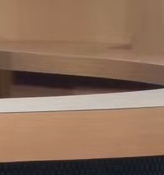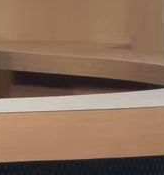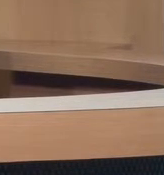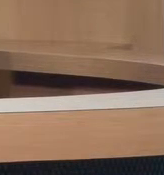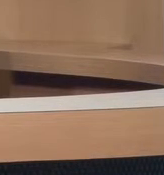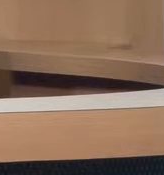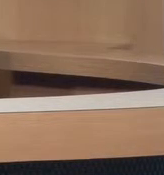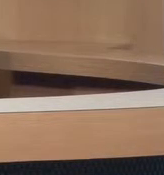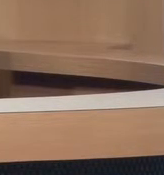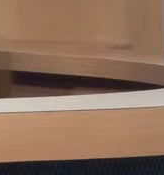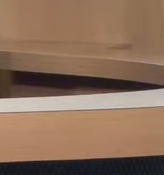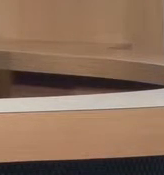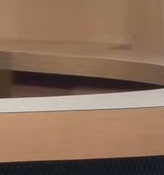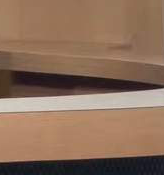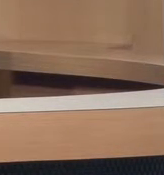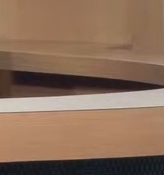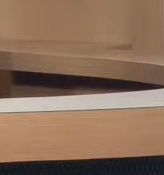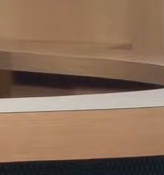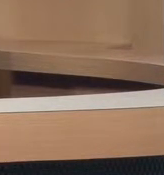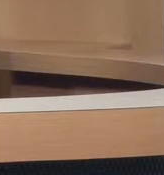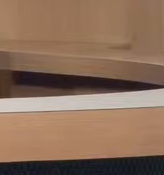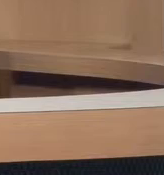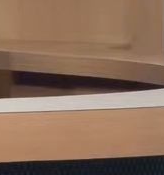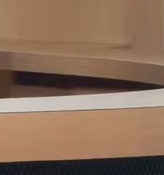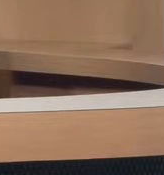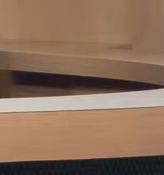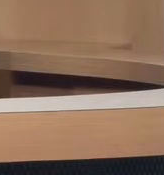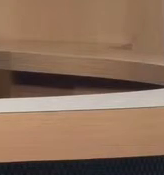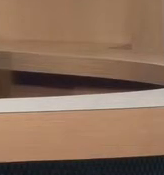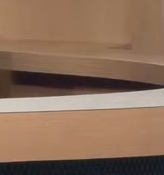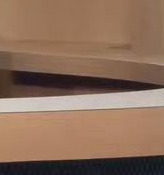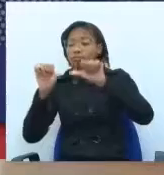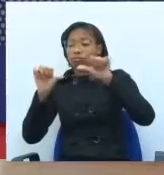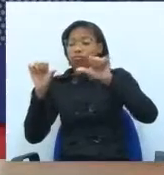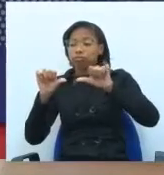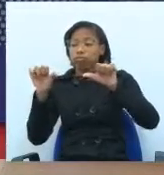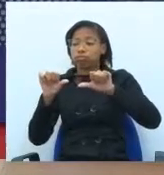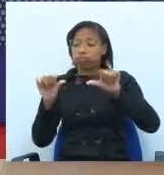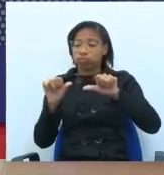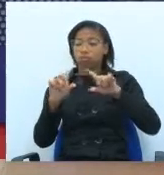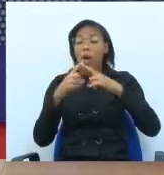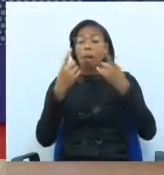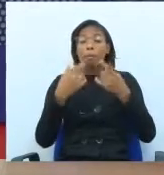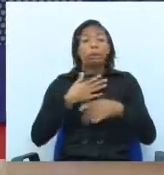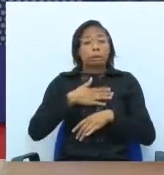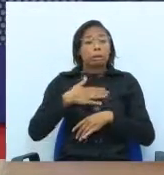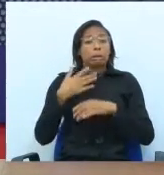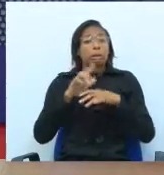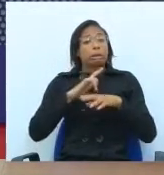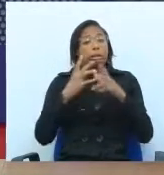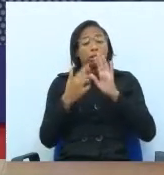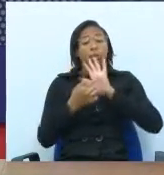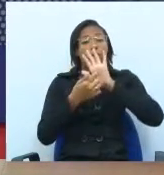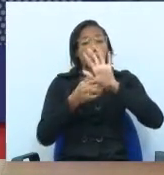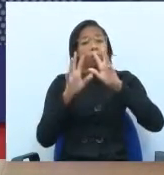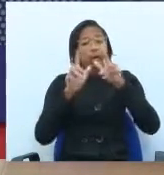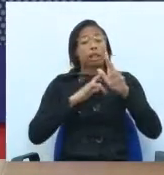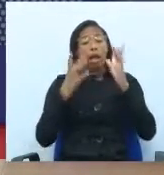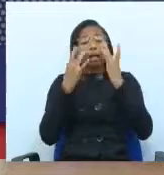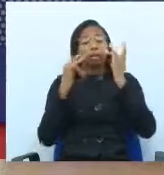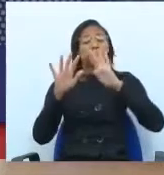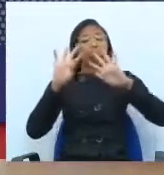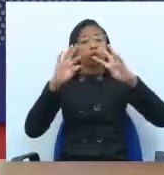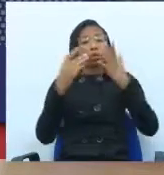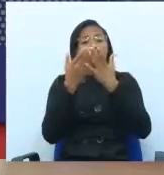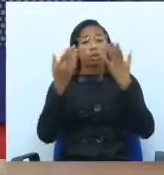e creditou essa diminuição à crise econômica que atingiu o país. Mas eu gostaria de chamar a atenção que, no geral, a